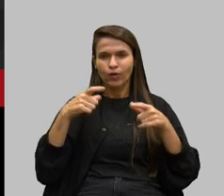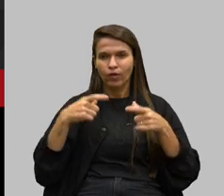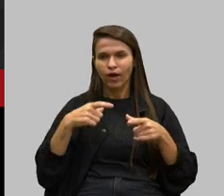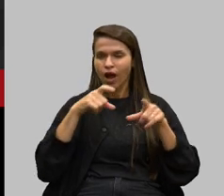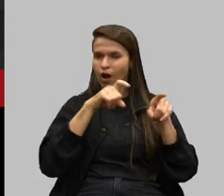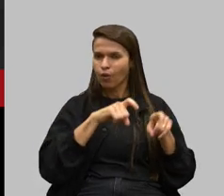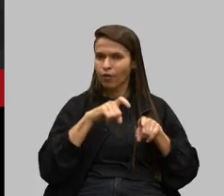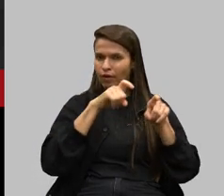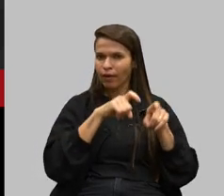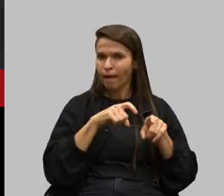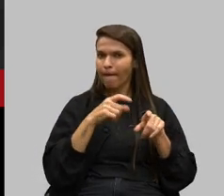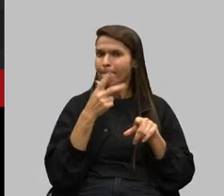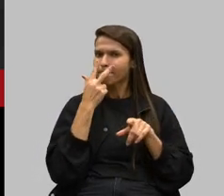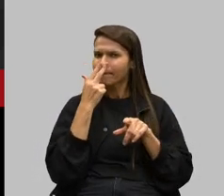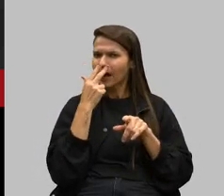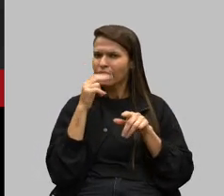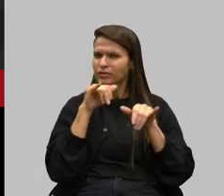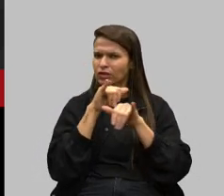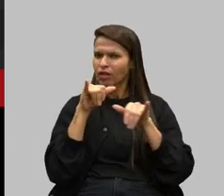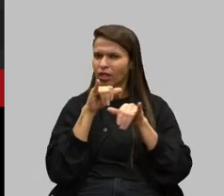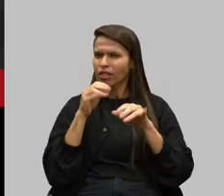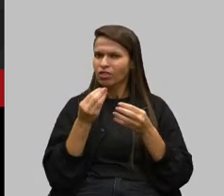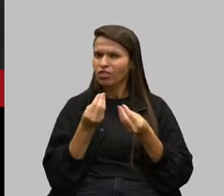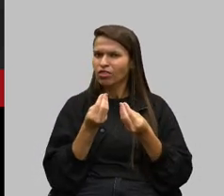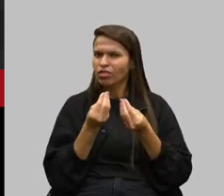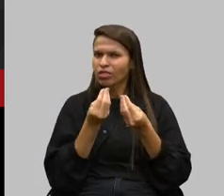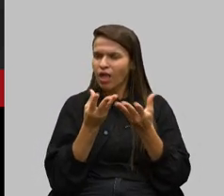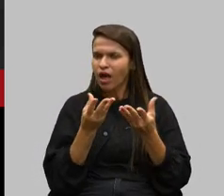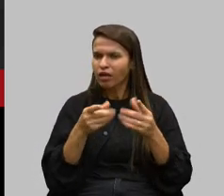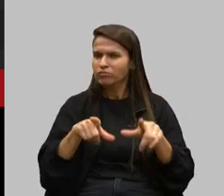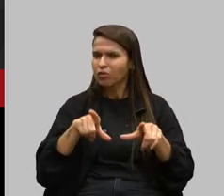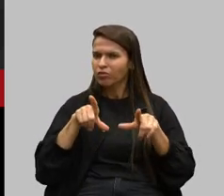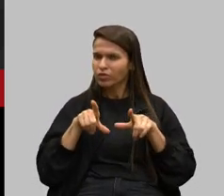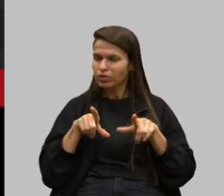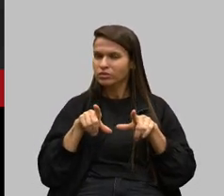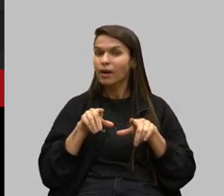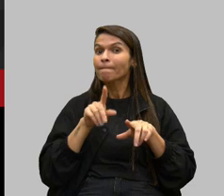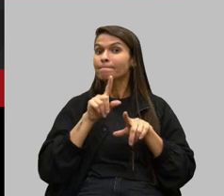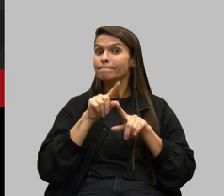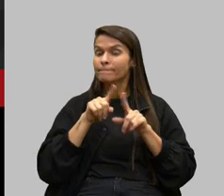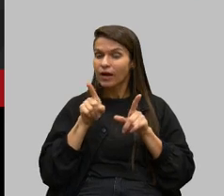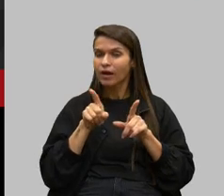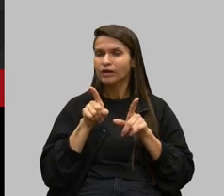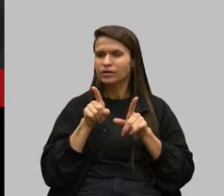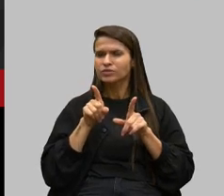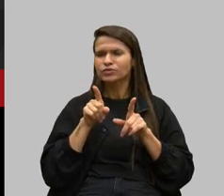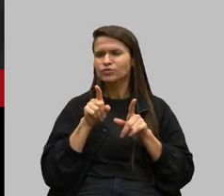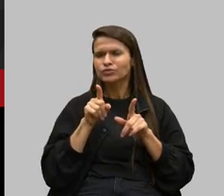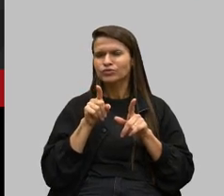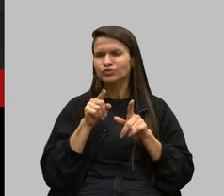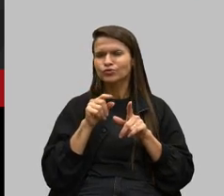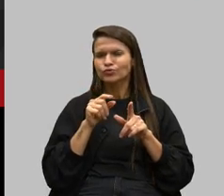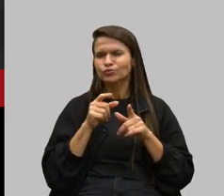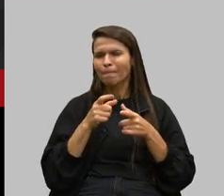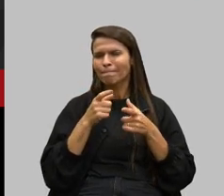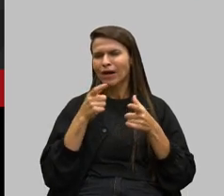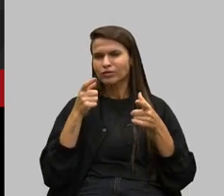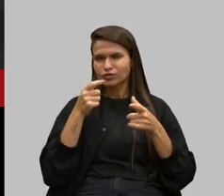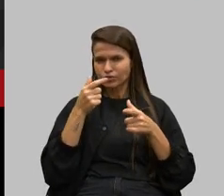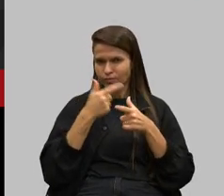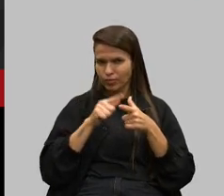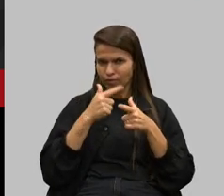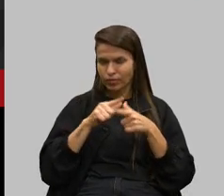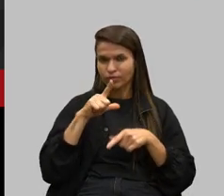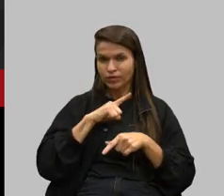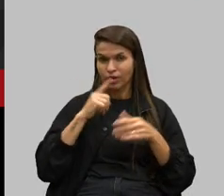parece que é uma propaganda de entrega de títulos mas ela serve um dos maiores problemas que a gente tem hoje